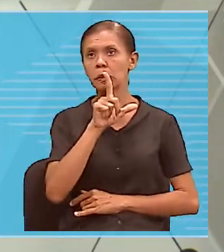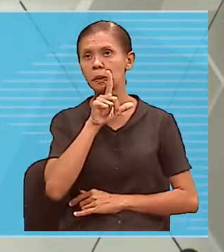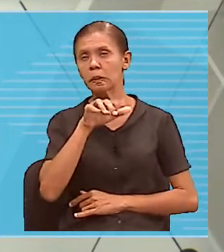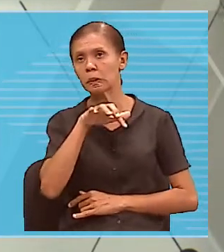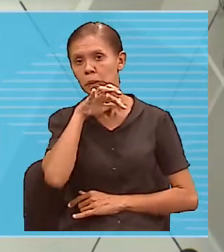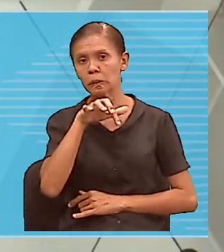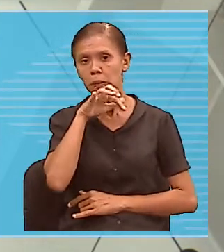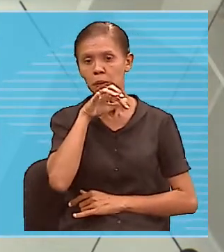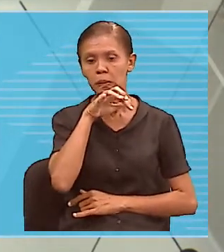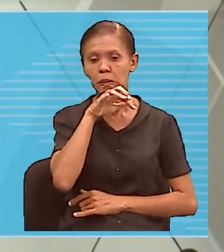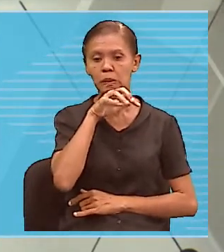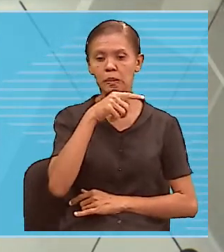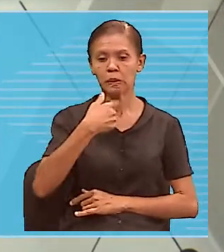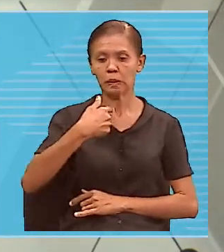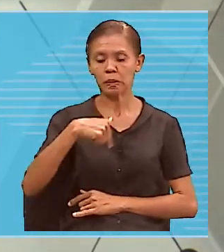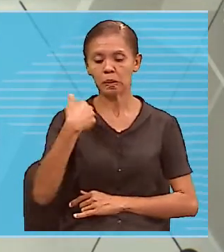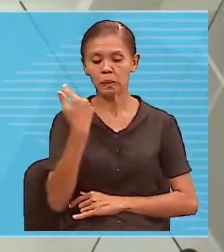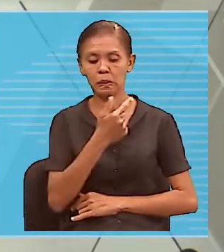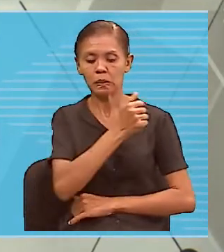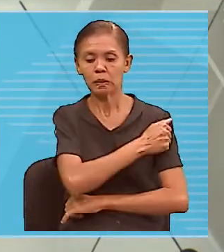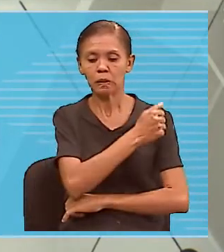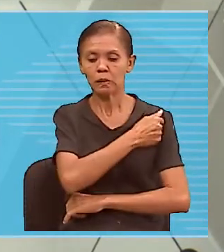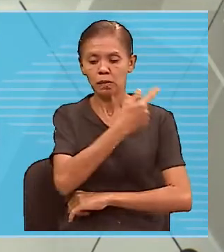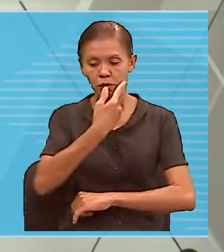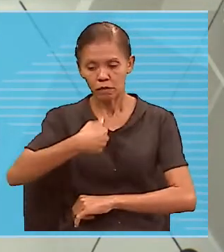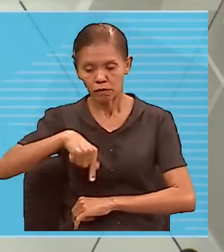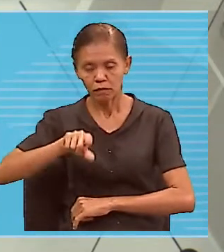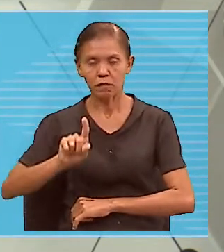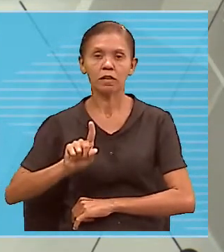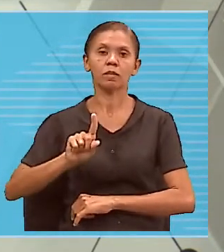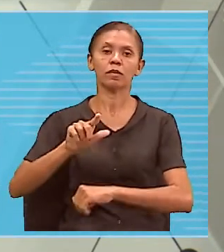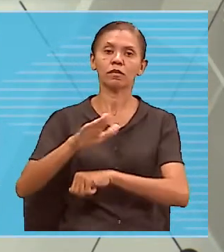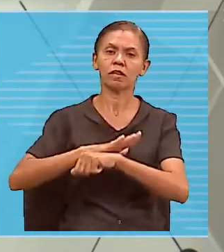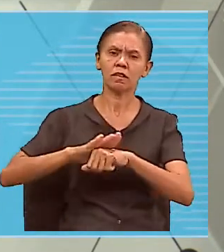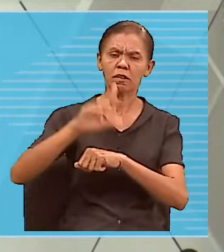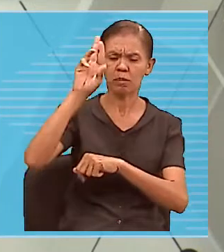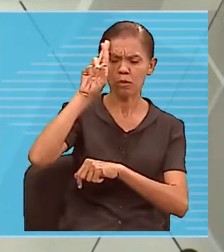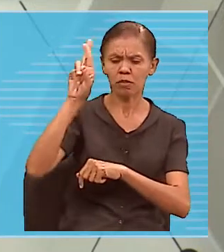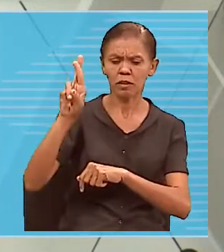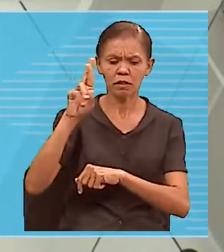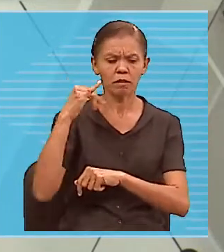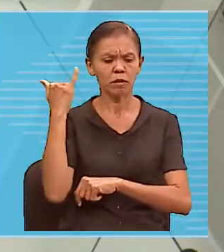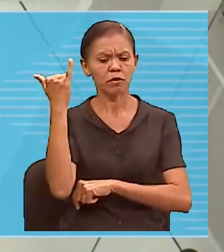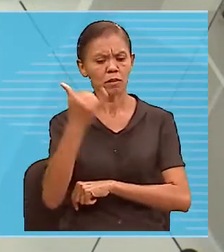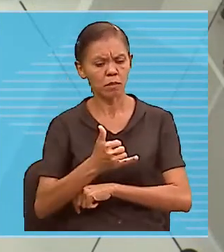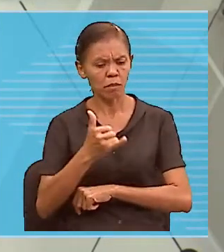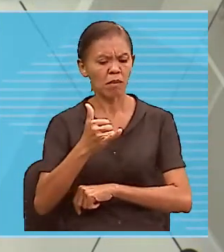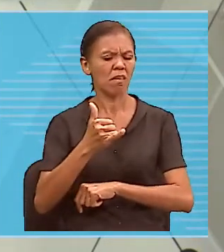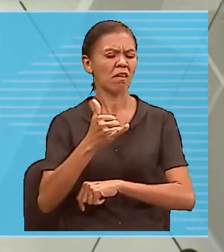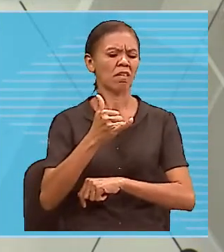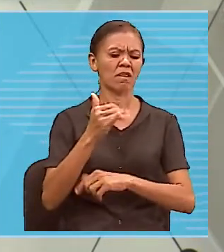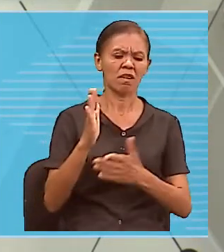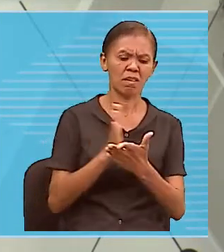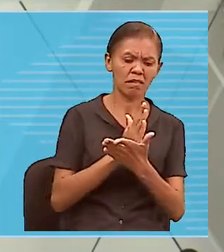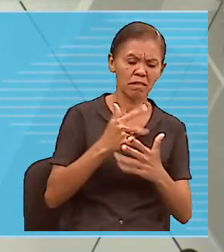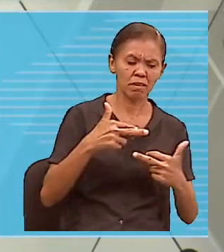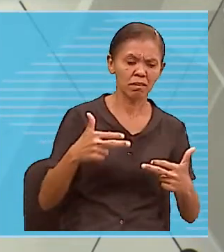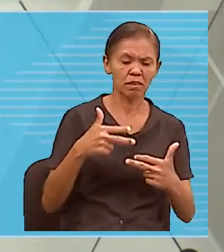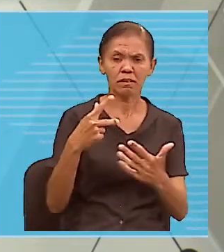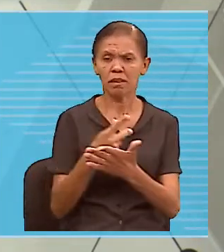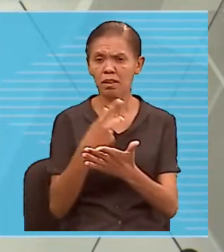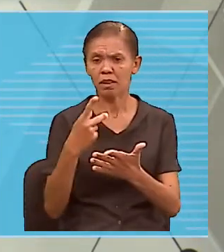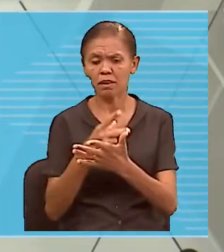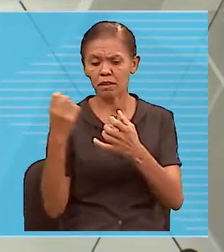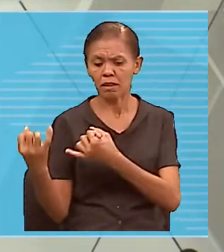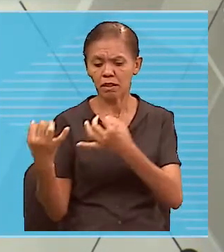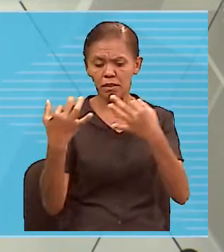a gente vai lá, a gente conversa com o diretor, olha, isso está errado, a gente pode melhorar isso? Aí ele explica